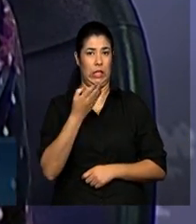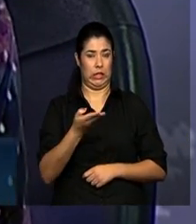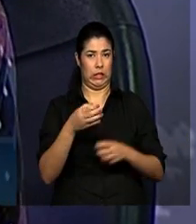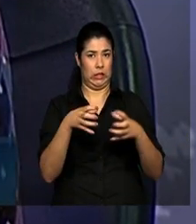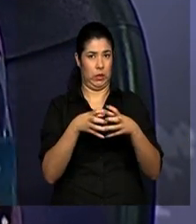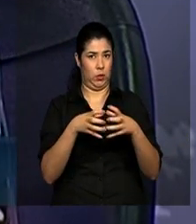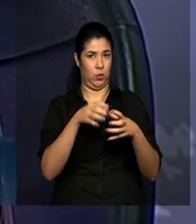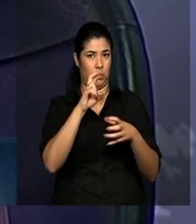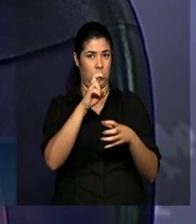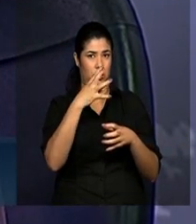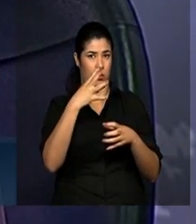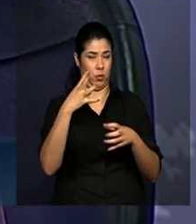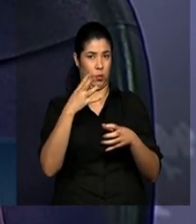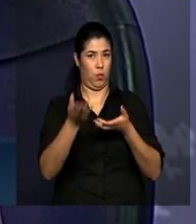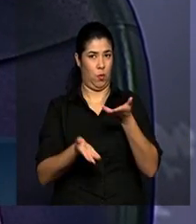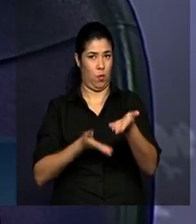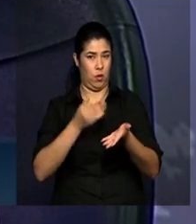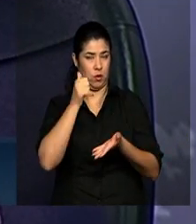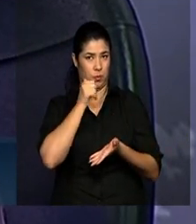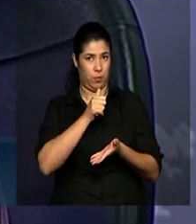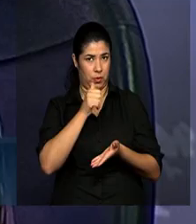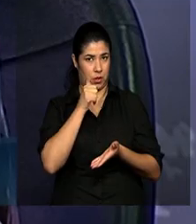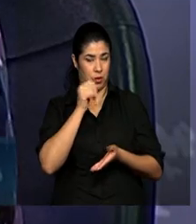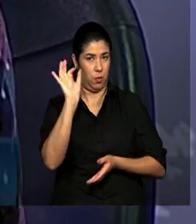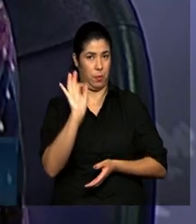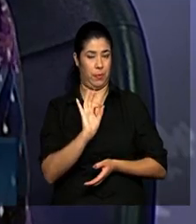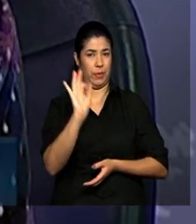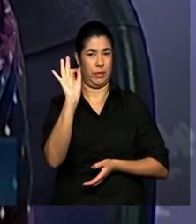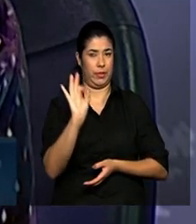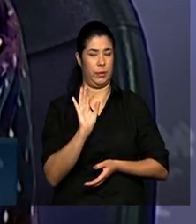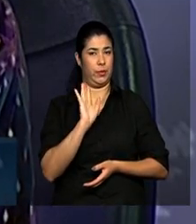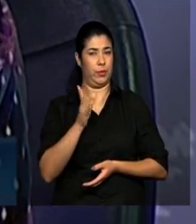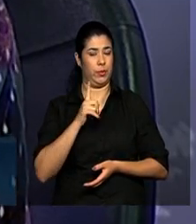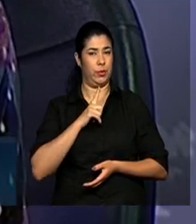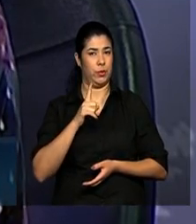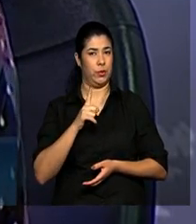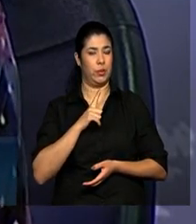544, um percentual significativo já